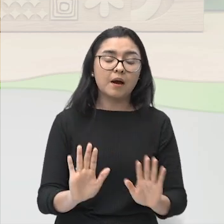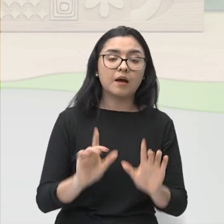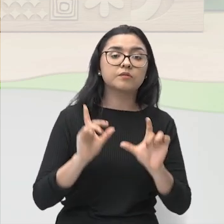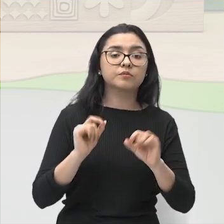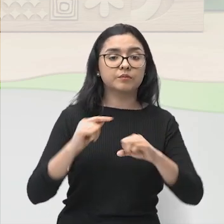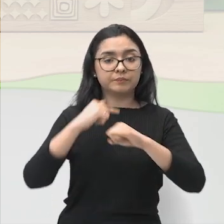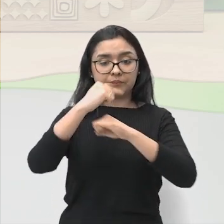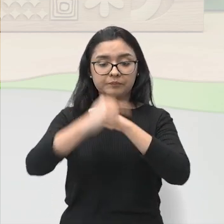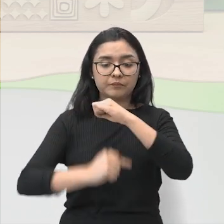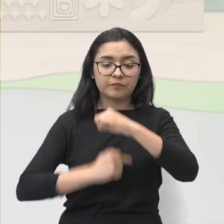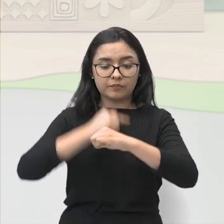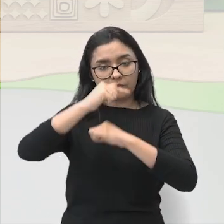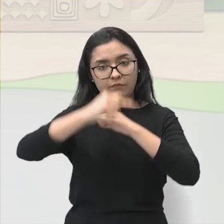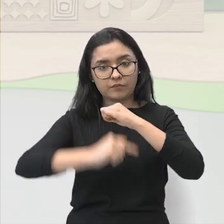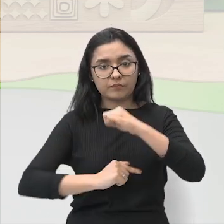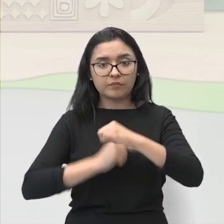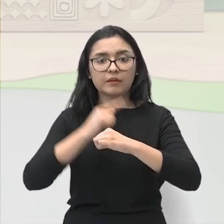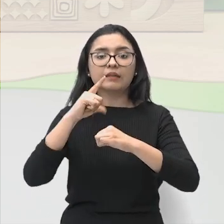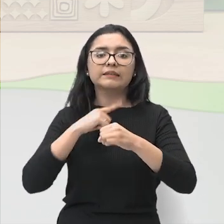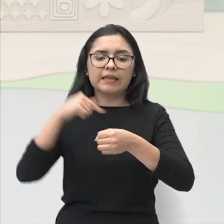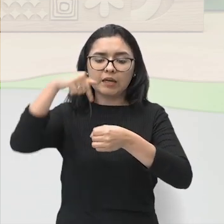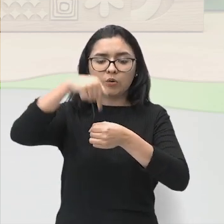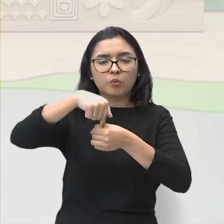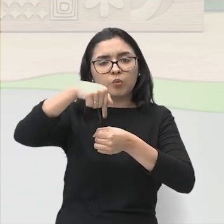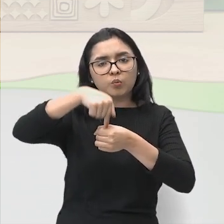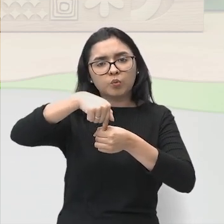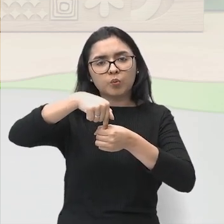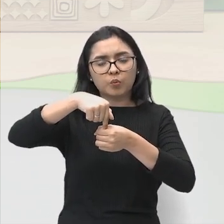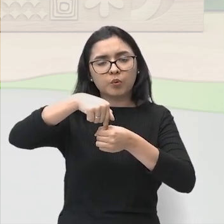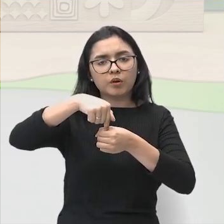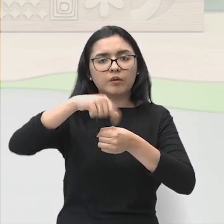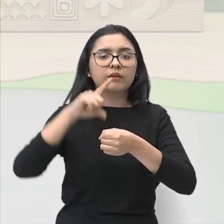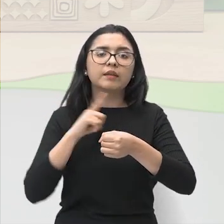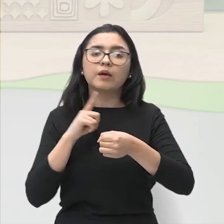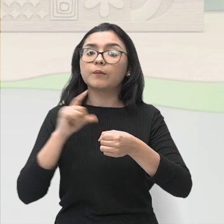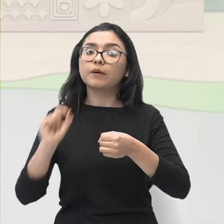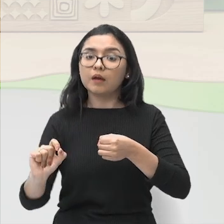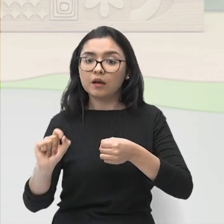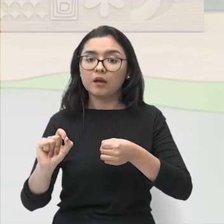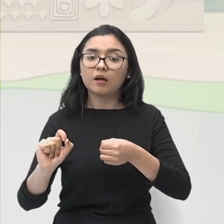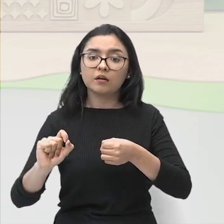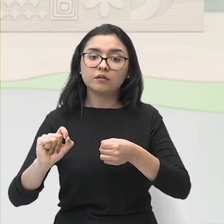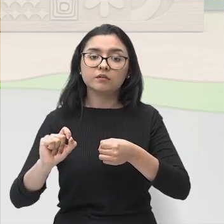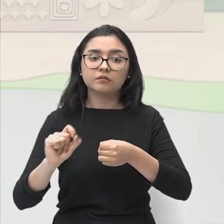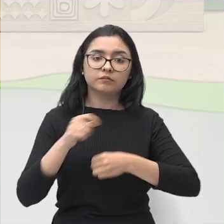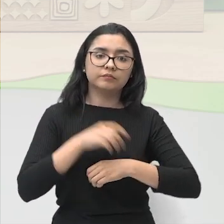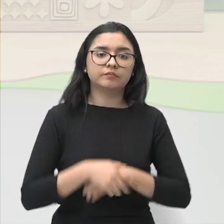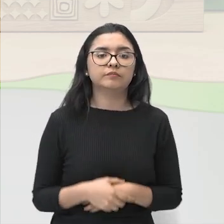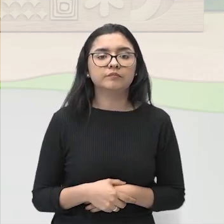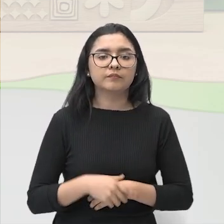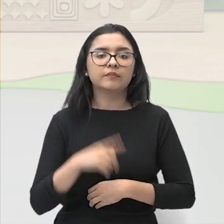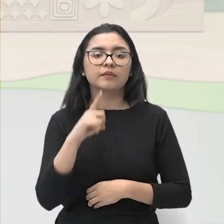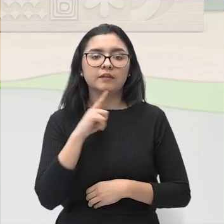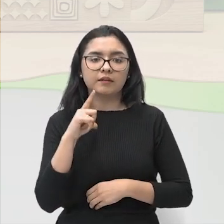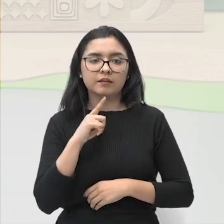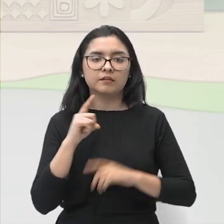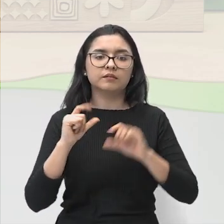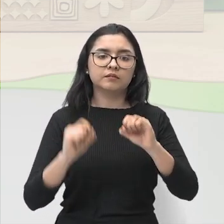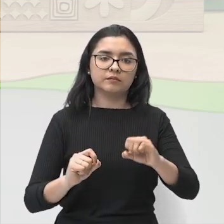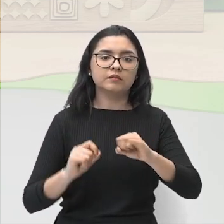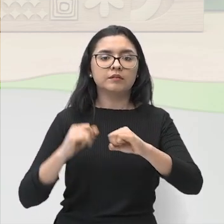o átomo, além de ter o núcleo atômico, tem o quê? Uma camada